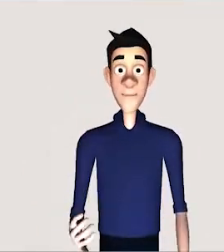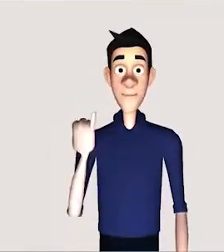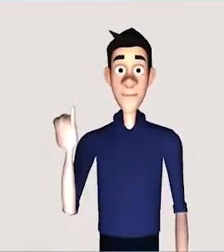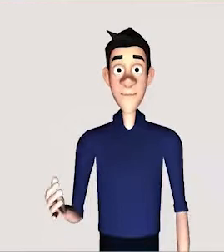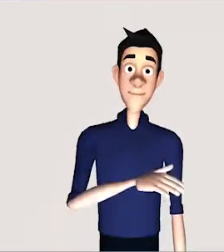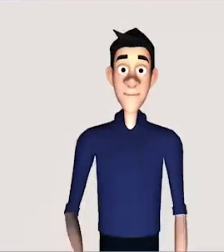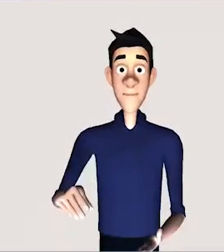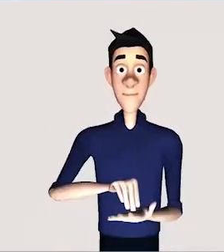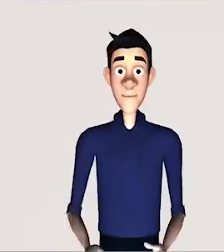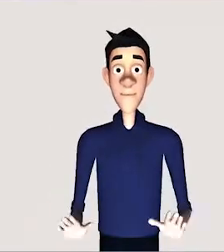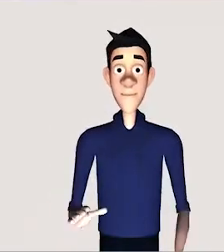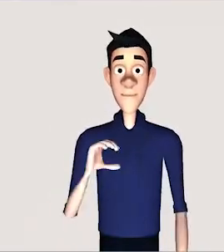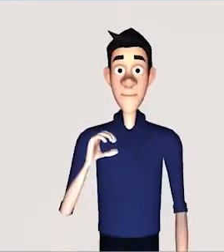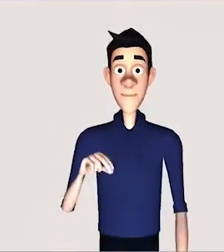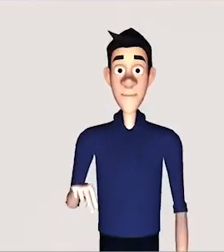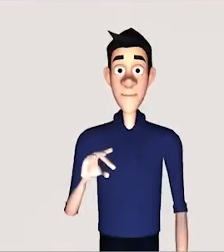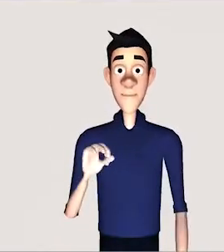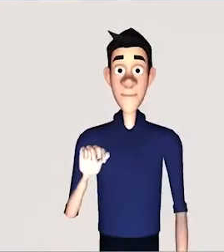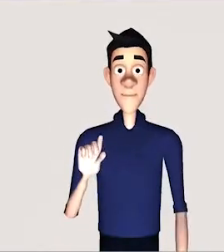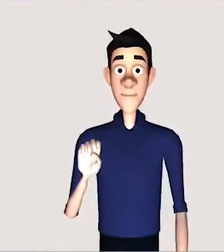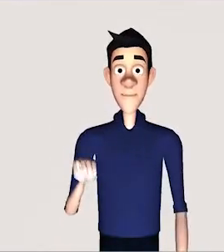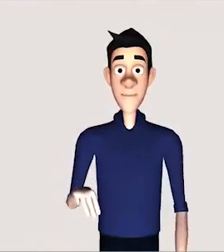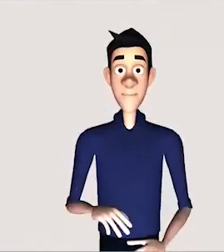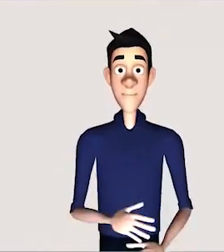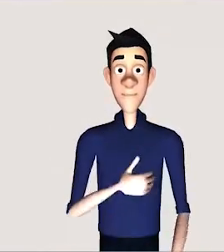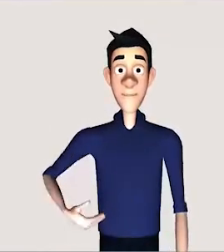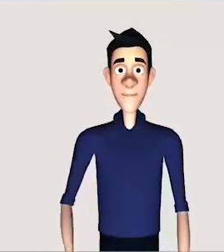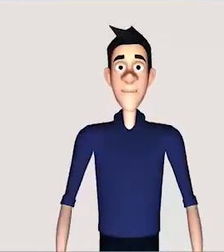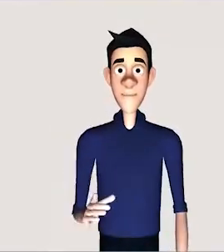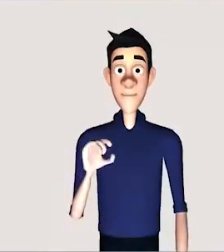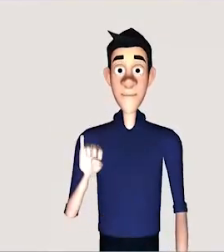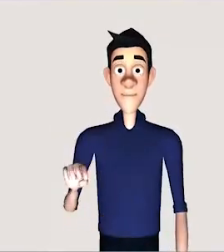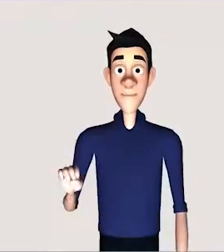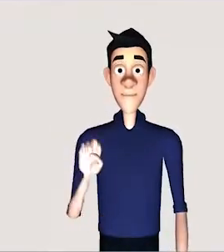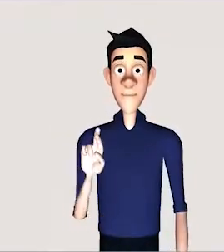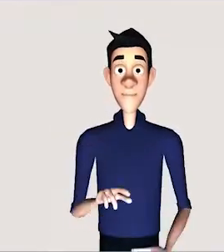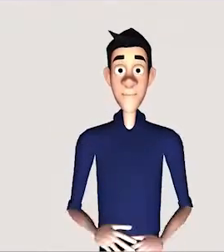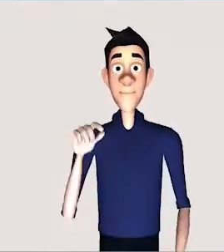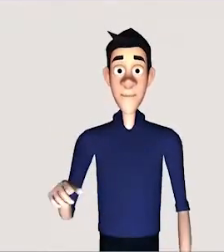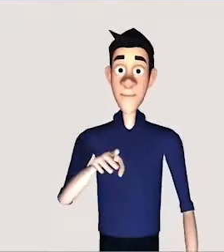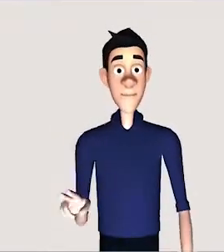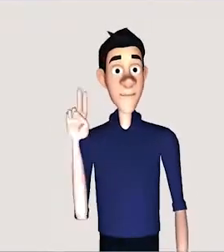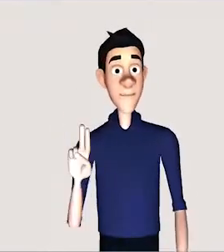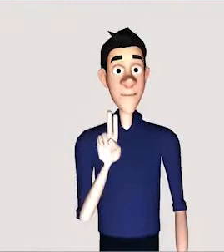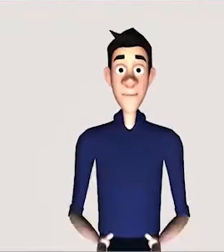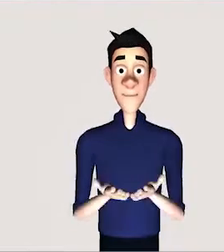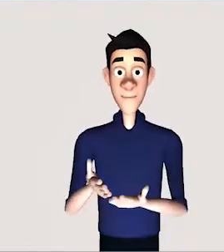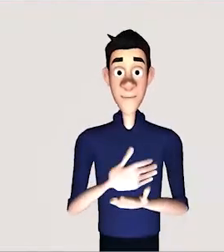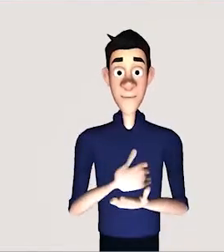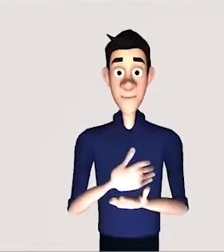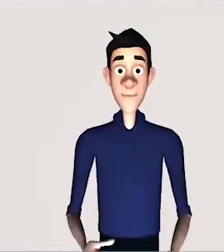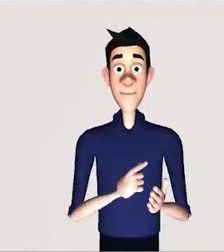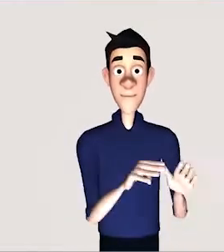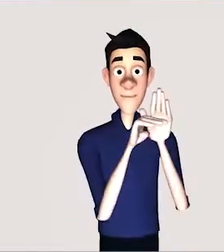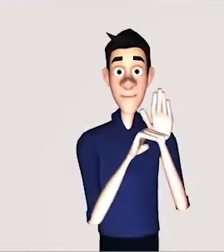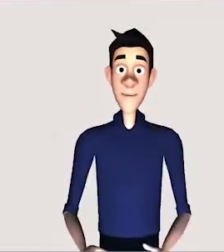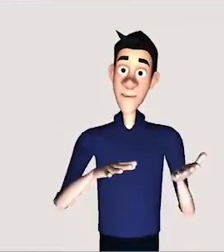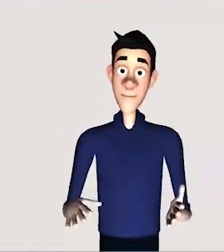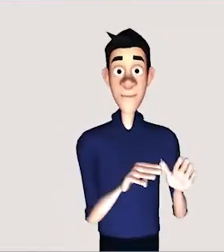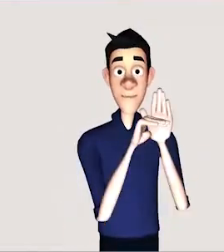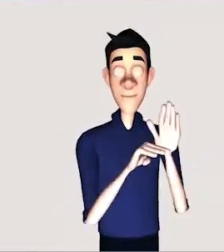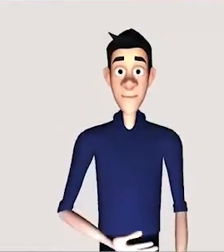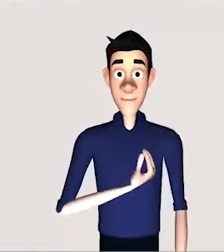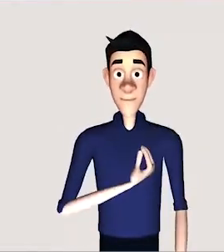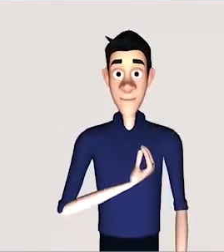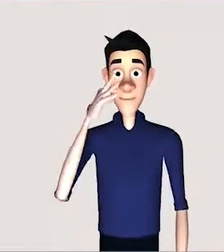atividades do museu e catraca. Como é que eu vou fazer para esses dados não acabarem duplicando